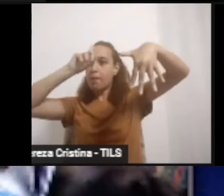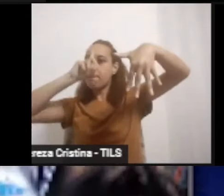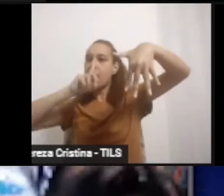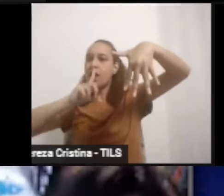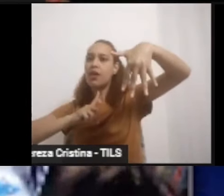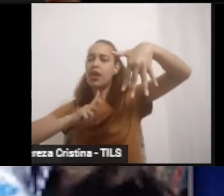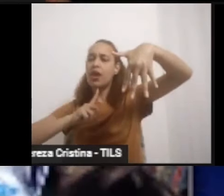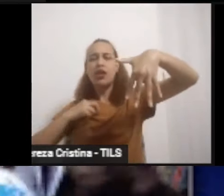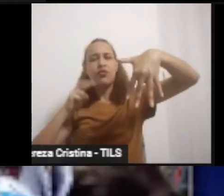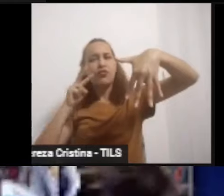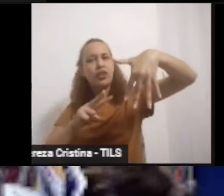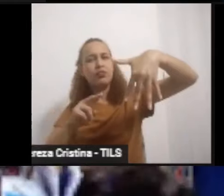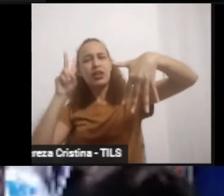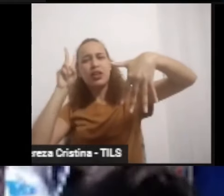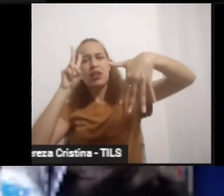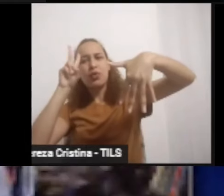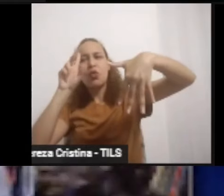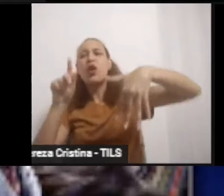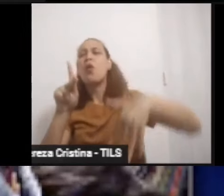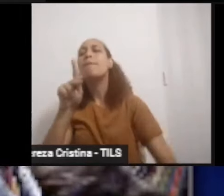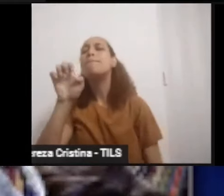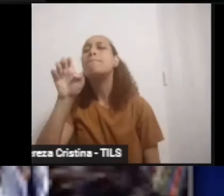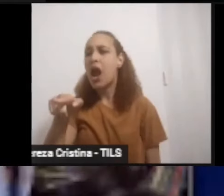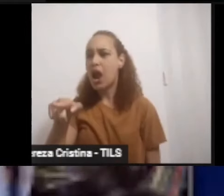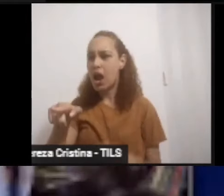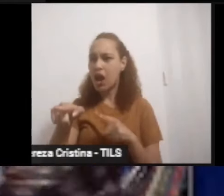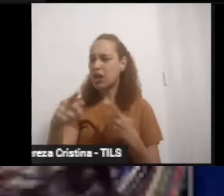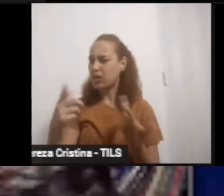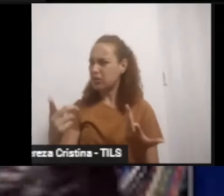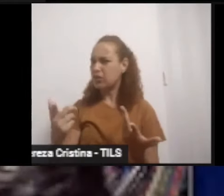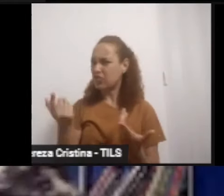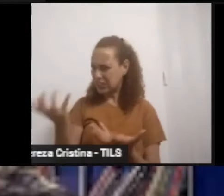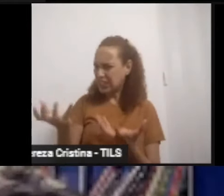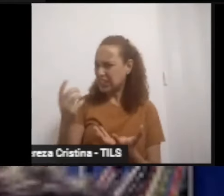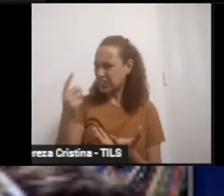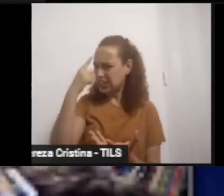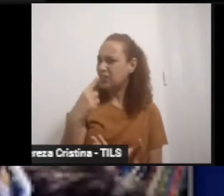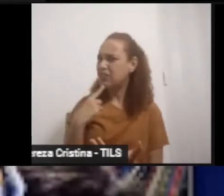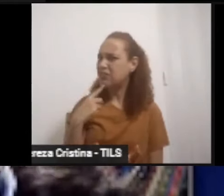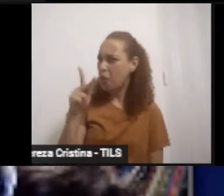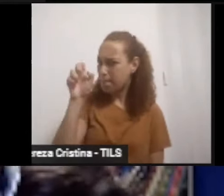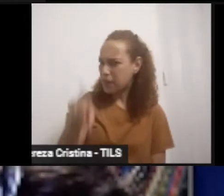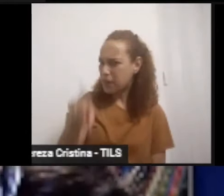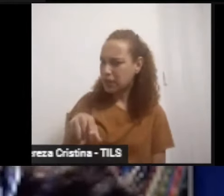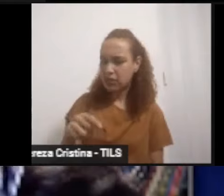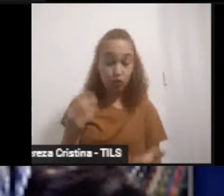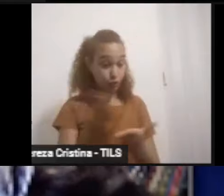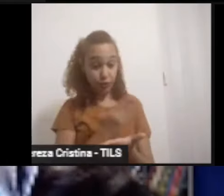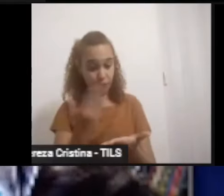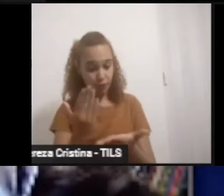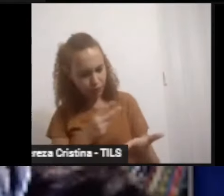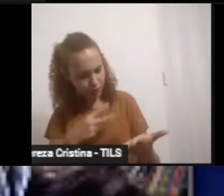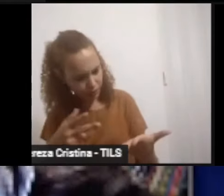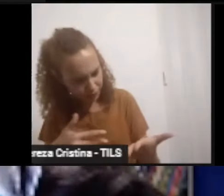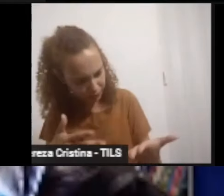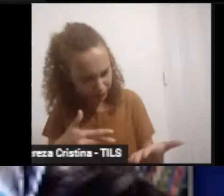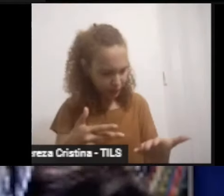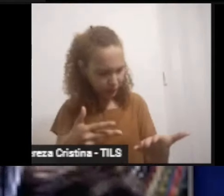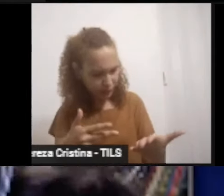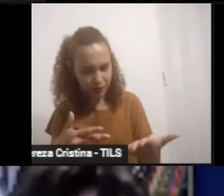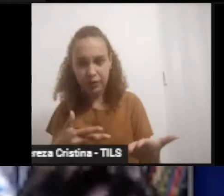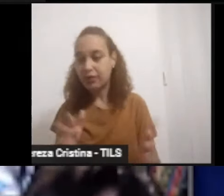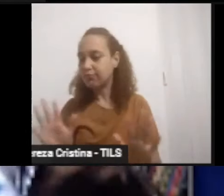pé. Foi proposital ou foi a minha visão? Cadê essa janela, essa cortina que eu não tô achando? Não foi proposital, não.